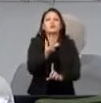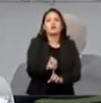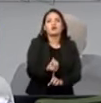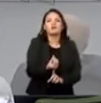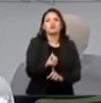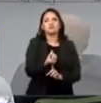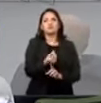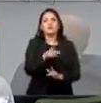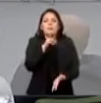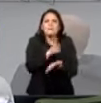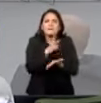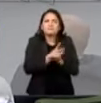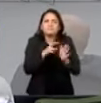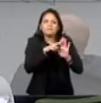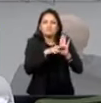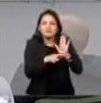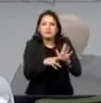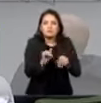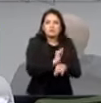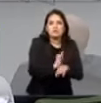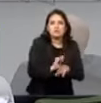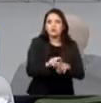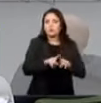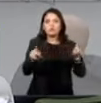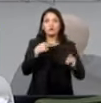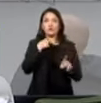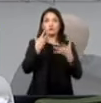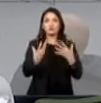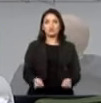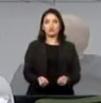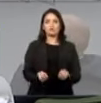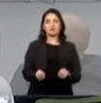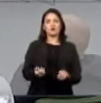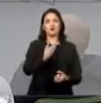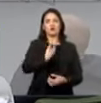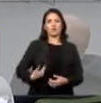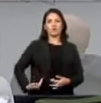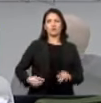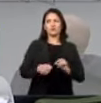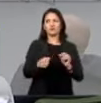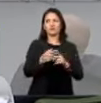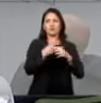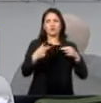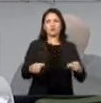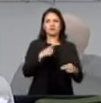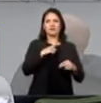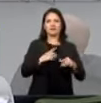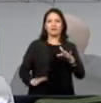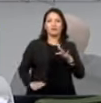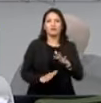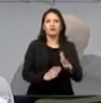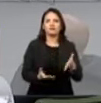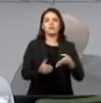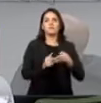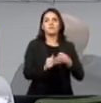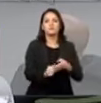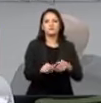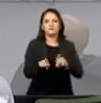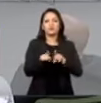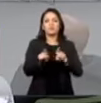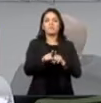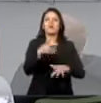curadoria, é inadmissível e ilegal que o poder público determine ações que, de qualquer maneira, possam limitar, direcionar ou restringir a liberdade